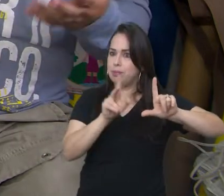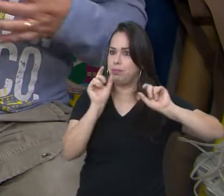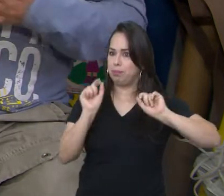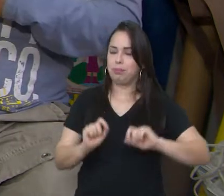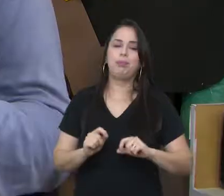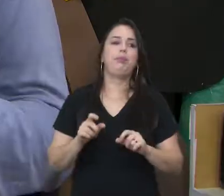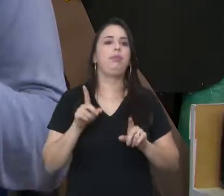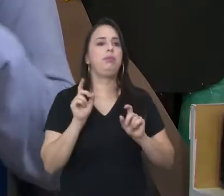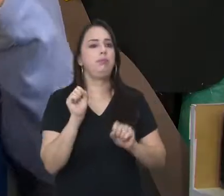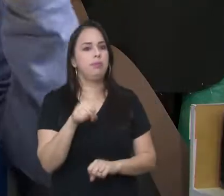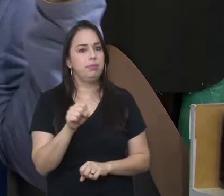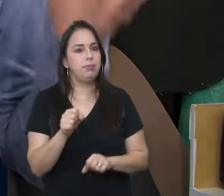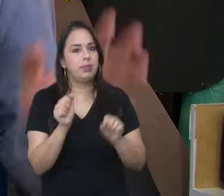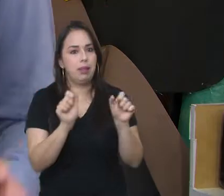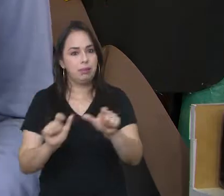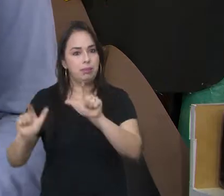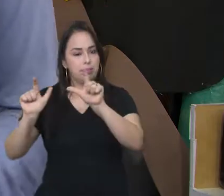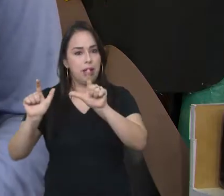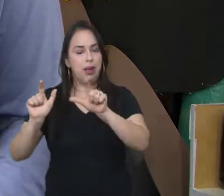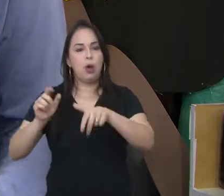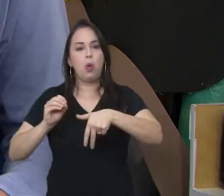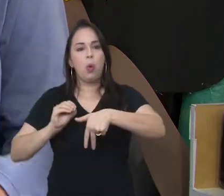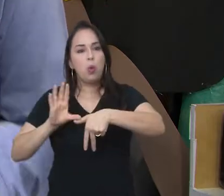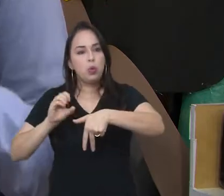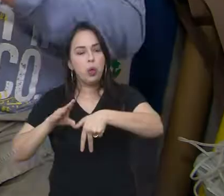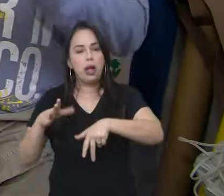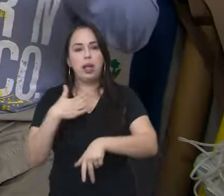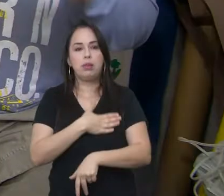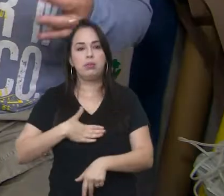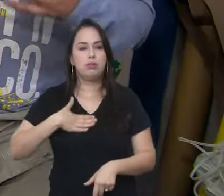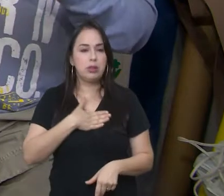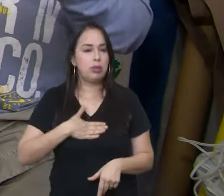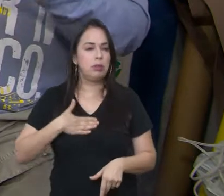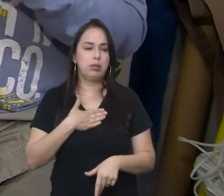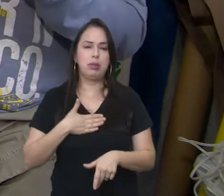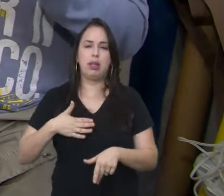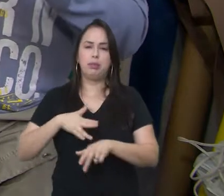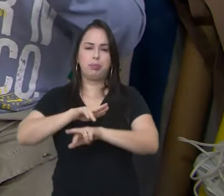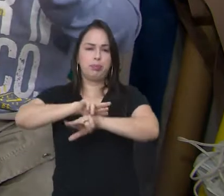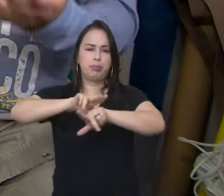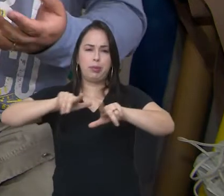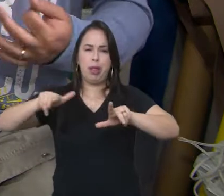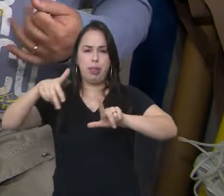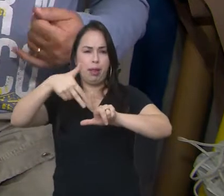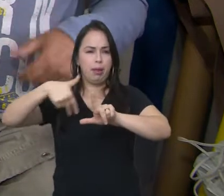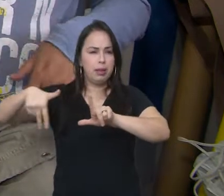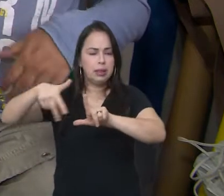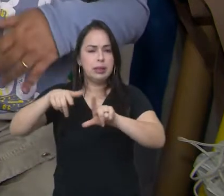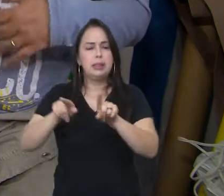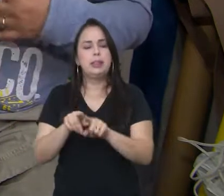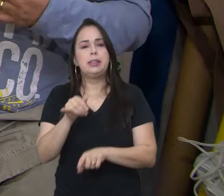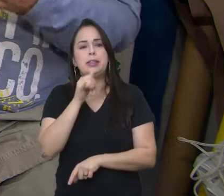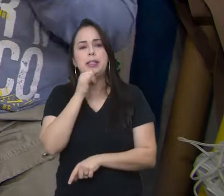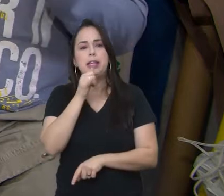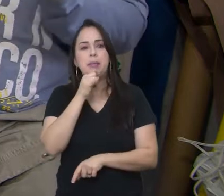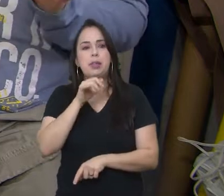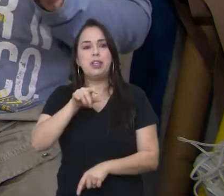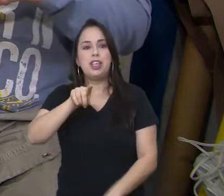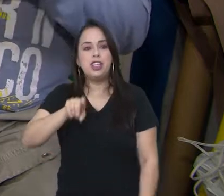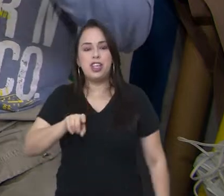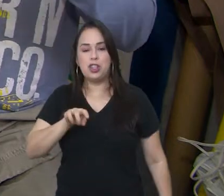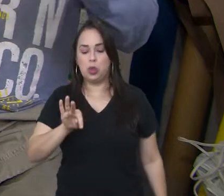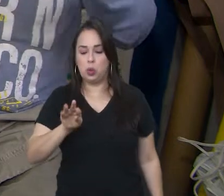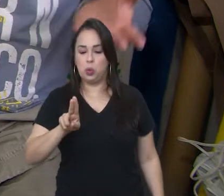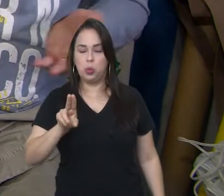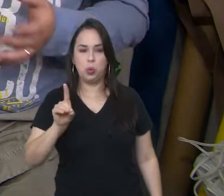TV, então eu consumi muito TV Cultura, gostava muito dos desenhos, programas como